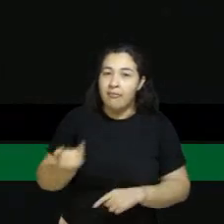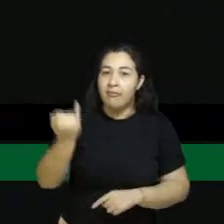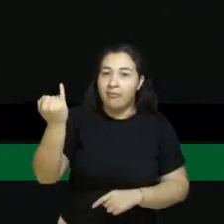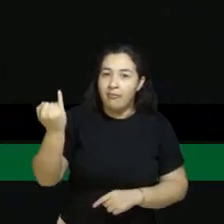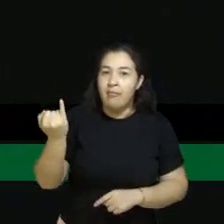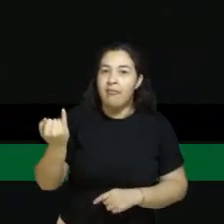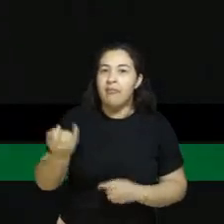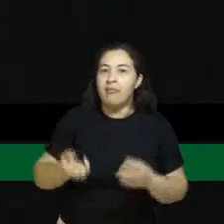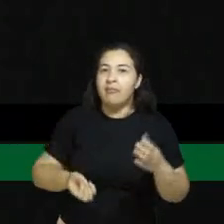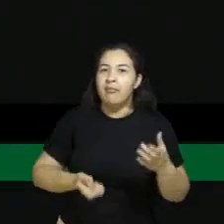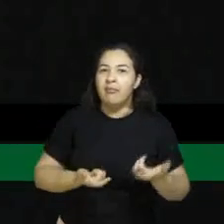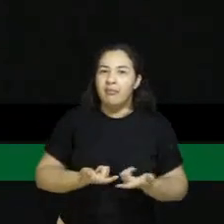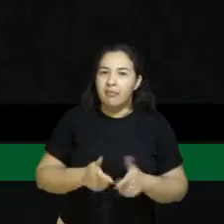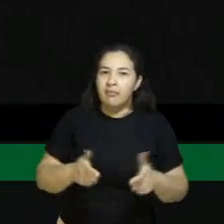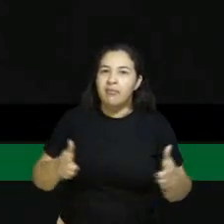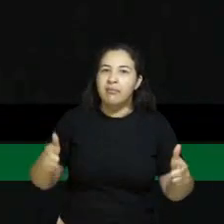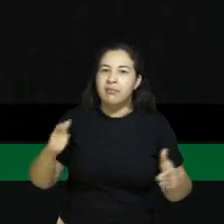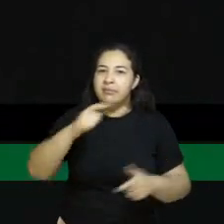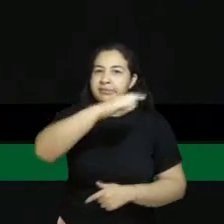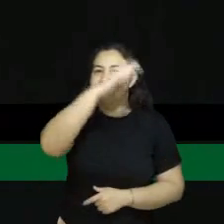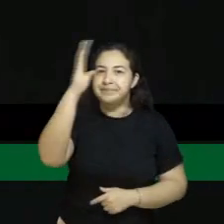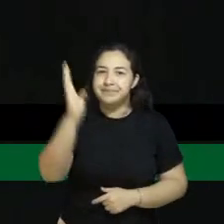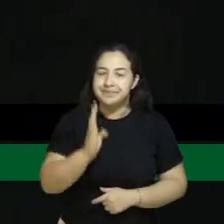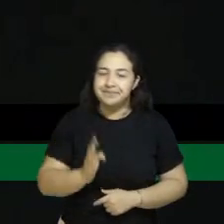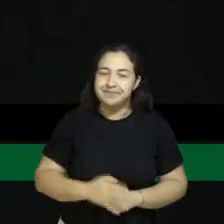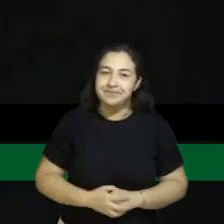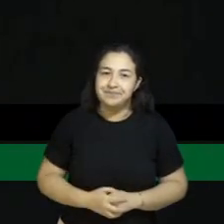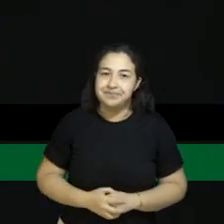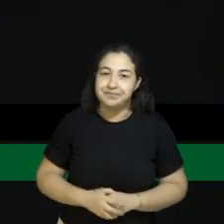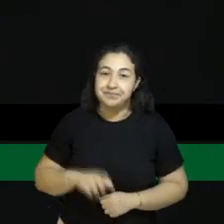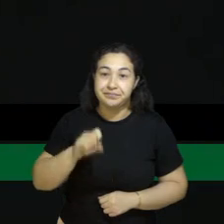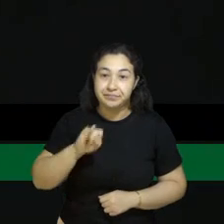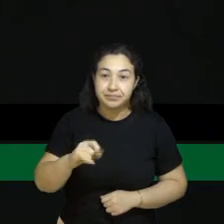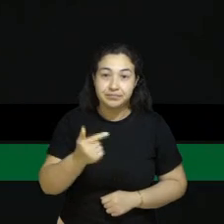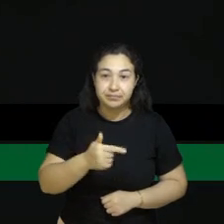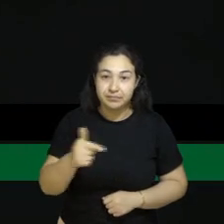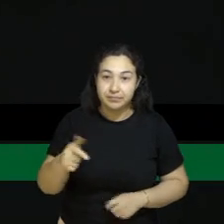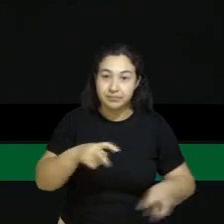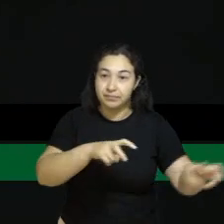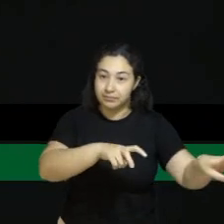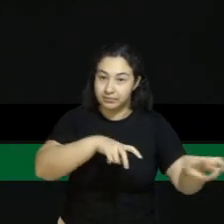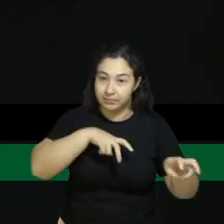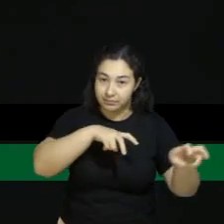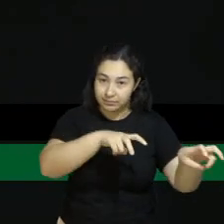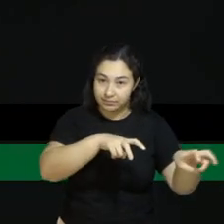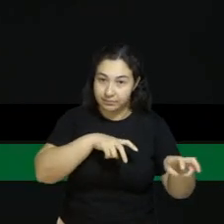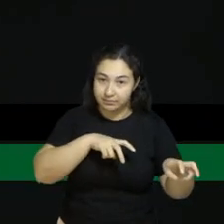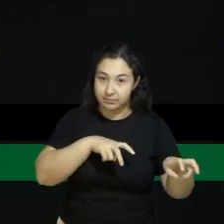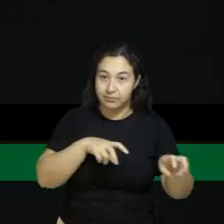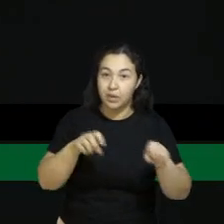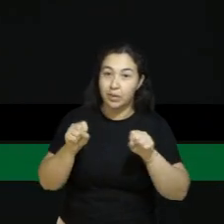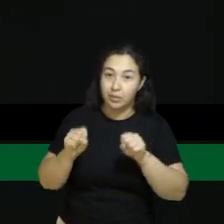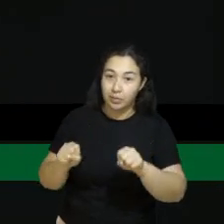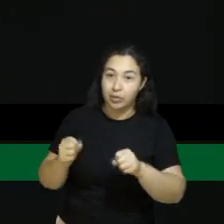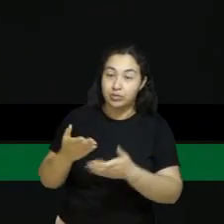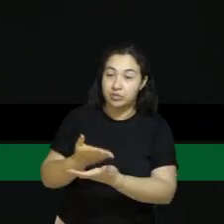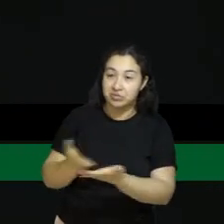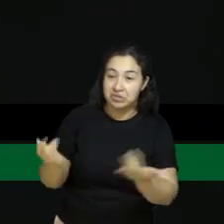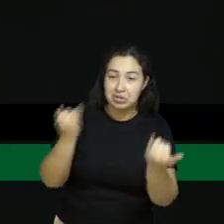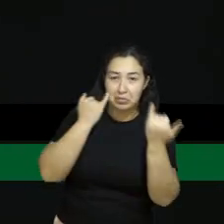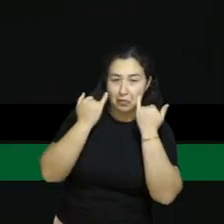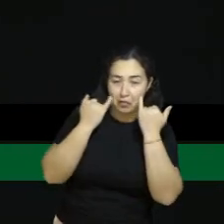a prosperidade do Brasil. Sem o campo, por mais que alguns